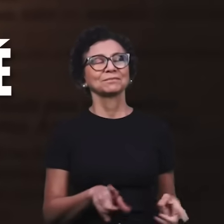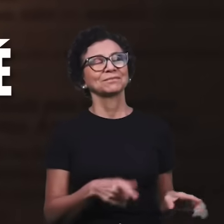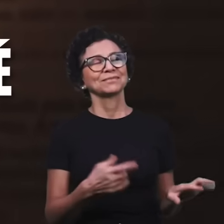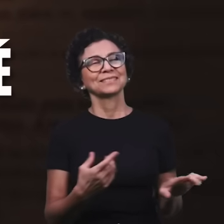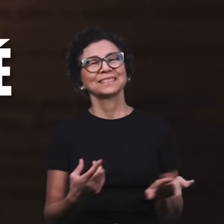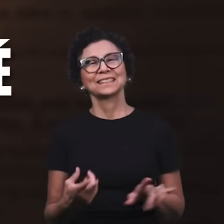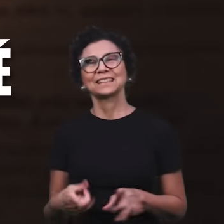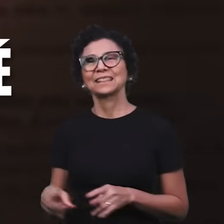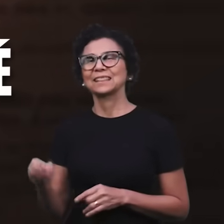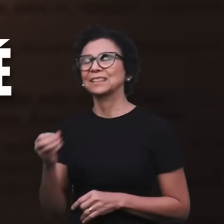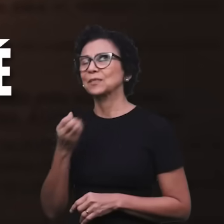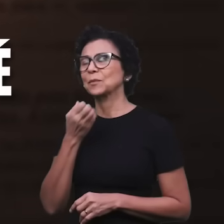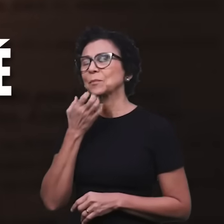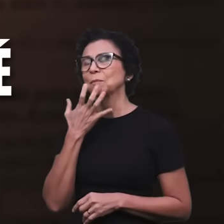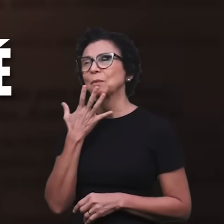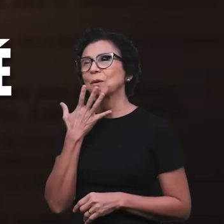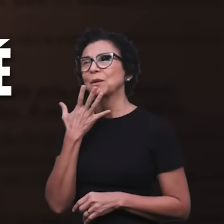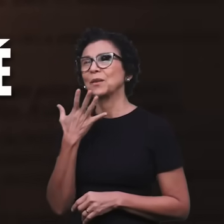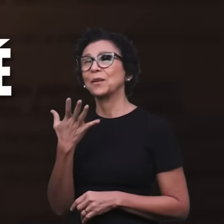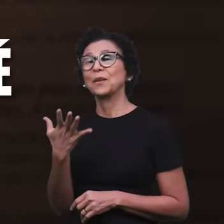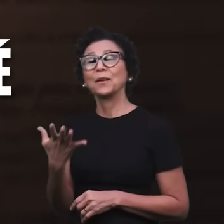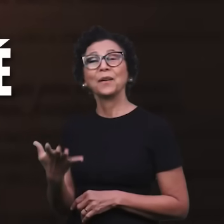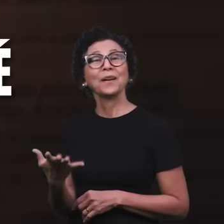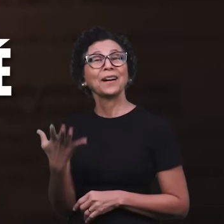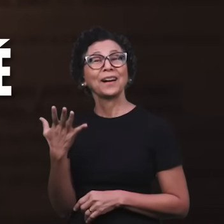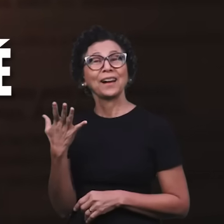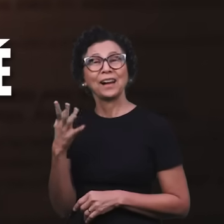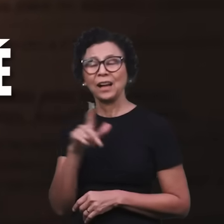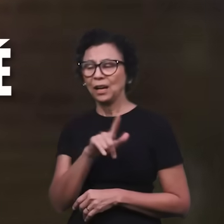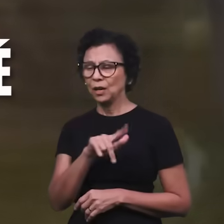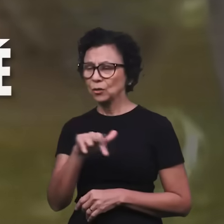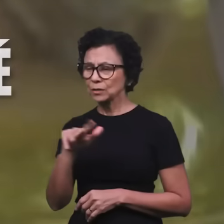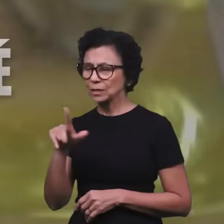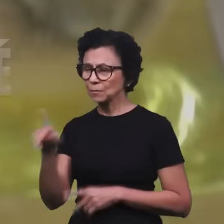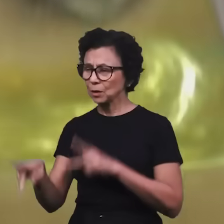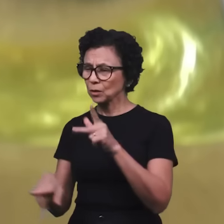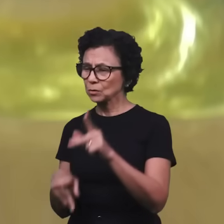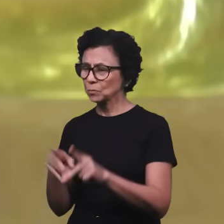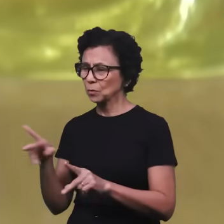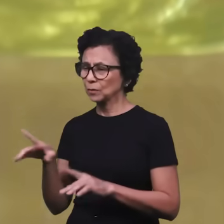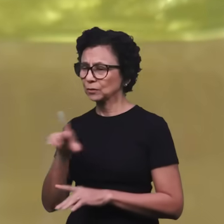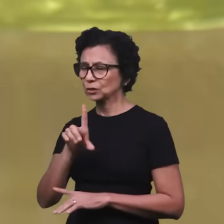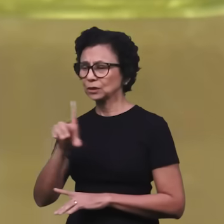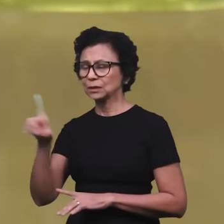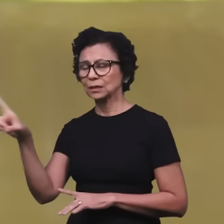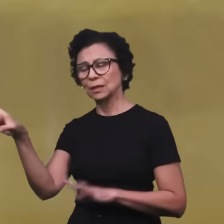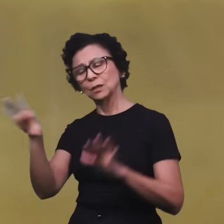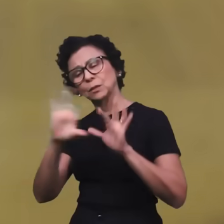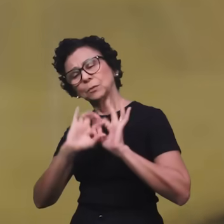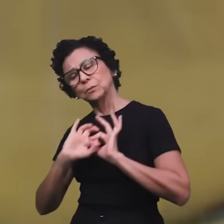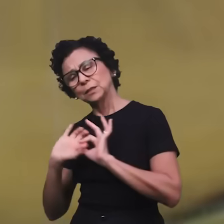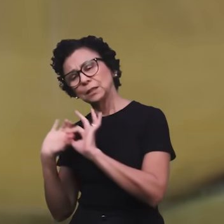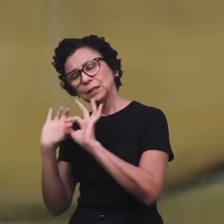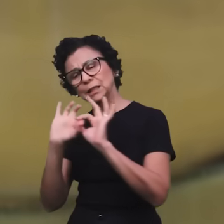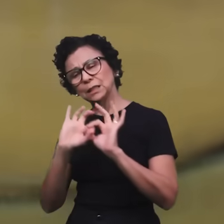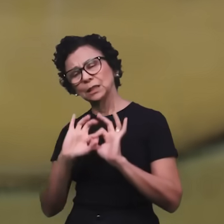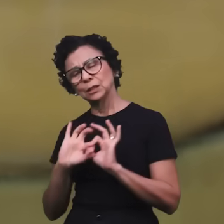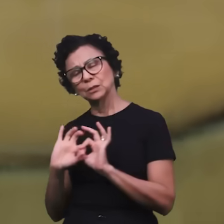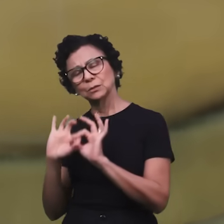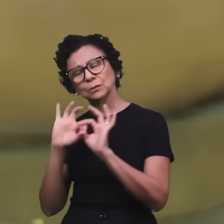quão suave é a união entre os irmãos. É como o